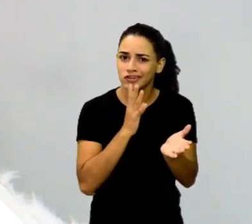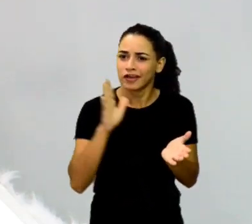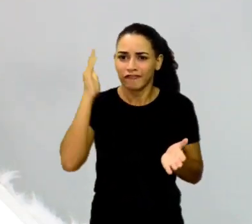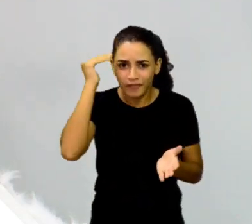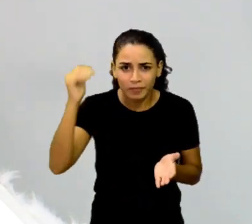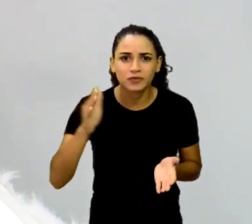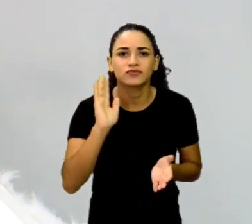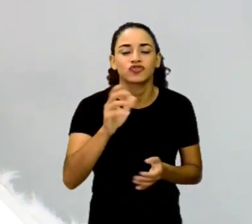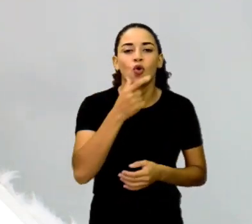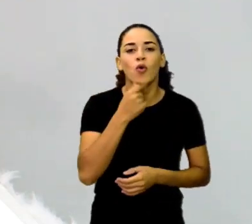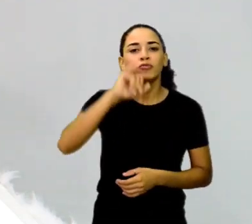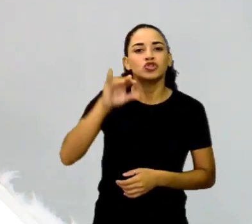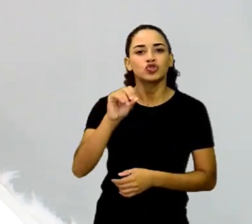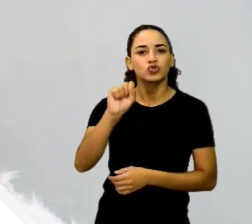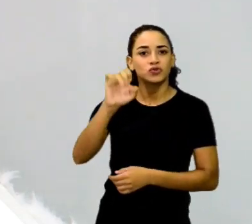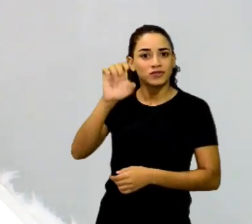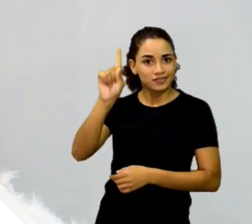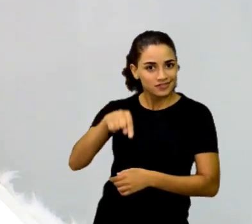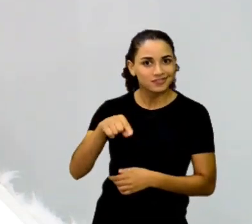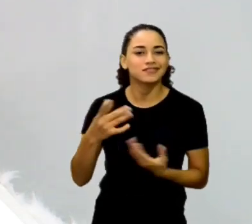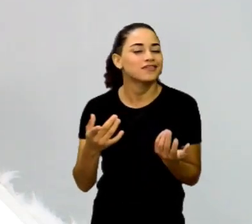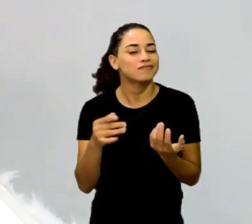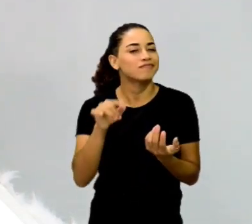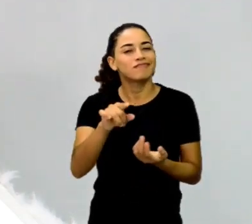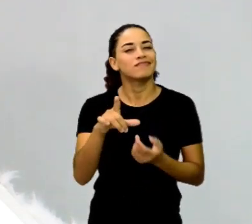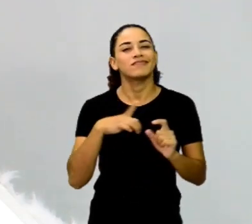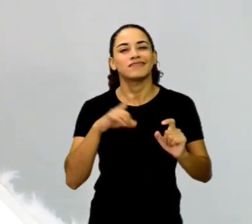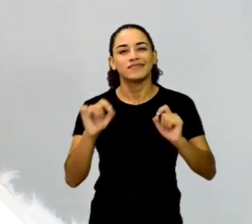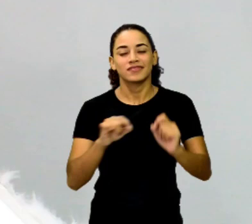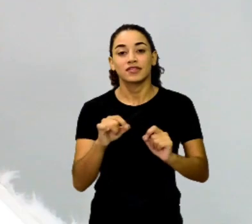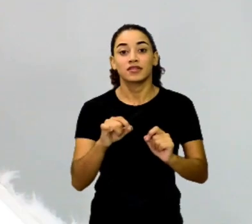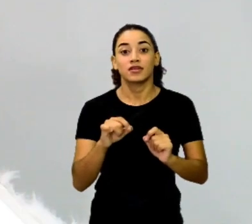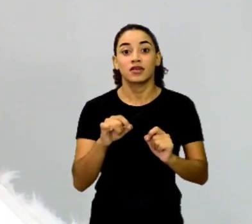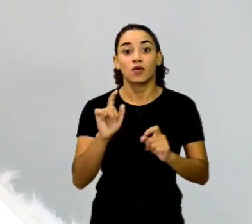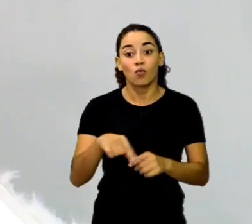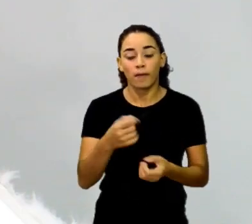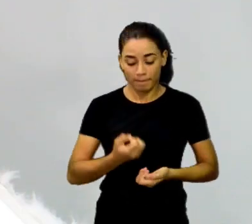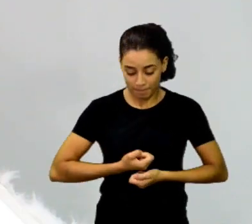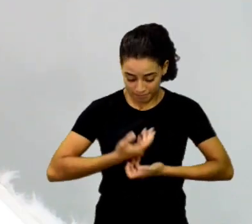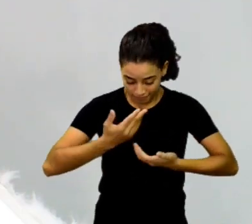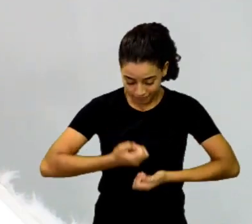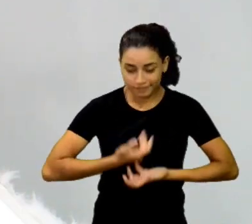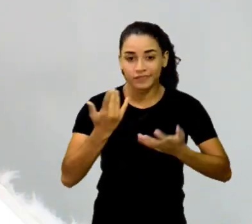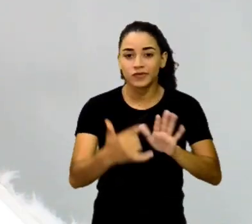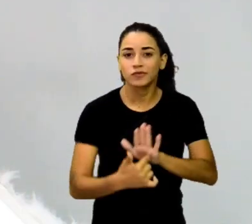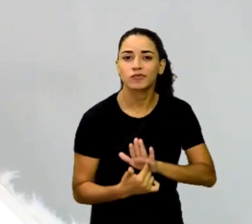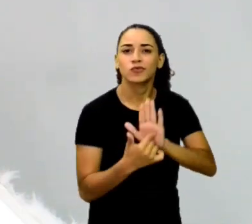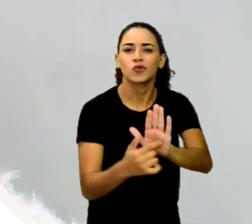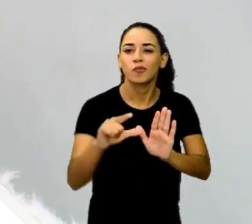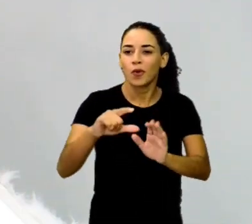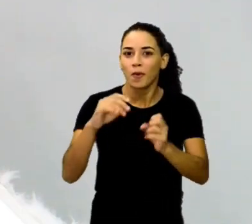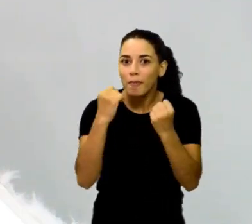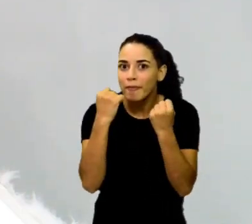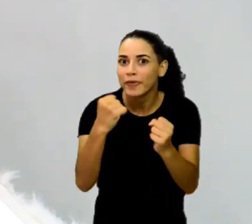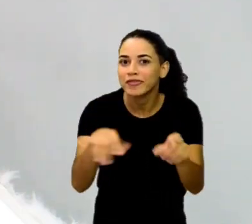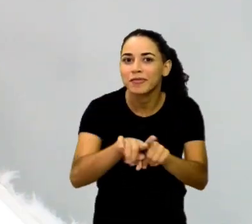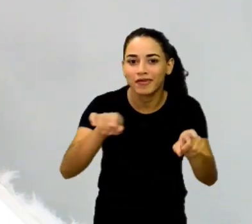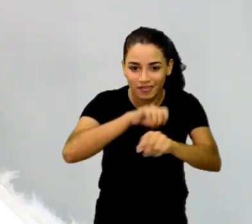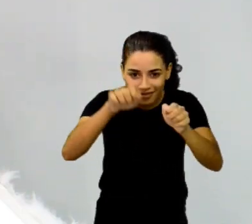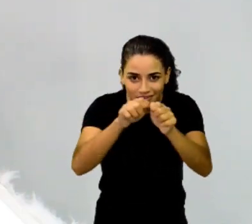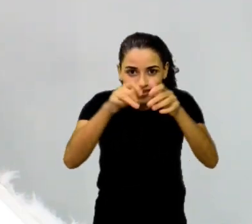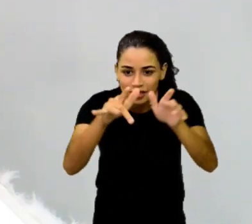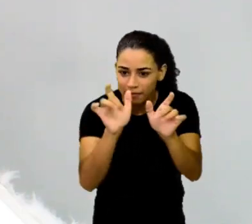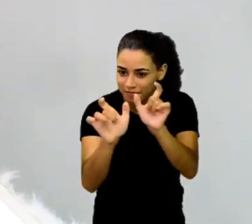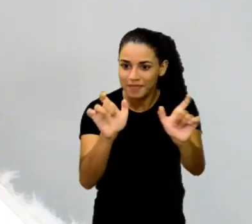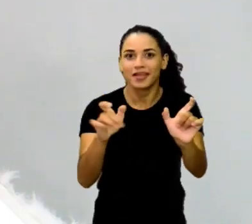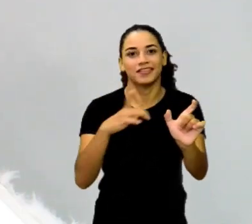José Paulo Paz. E ele, através de sua poesia, mostrou um pouco do poder e da magia que essas